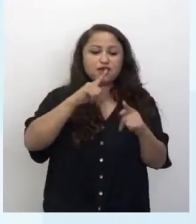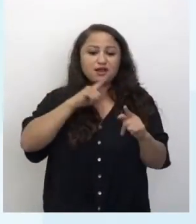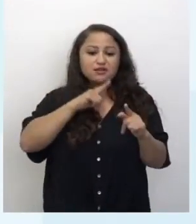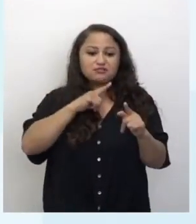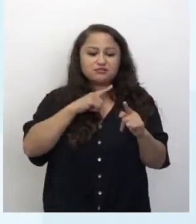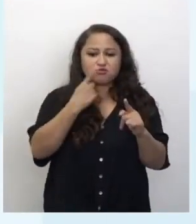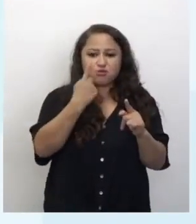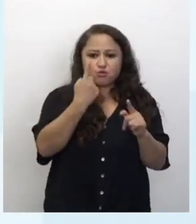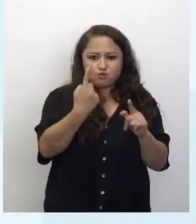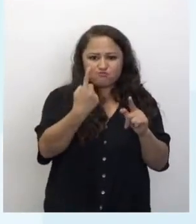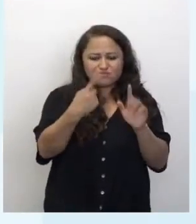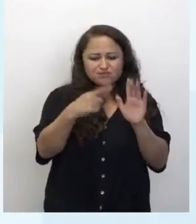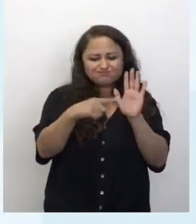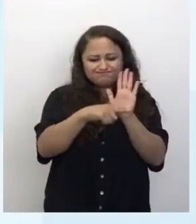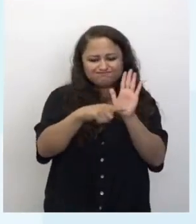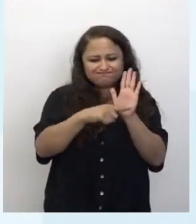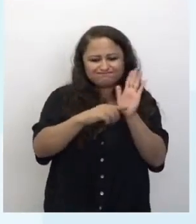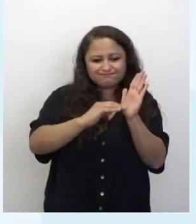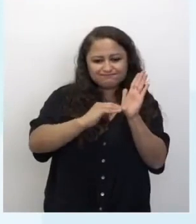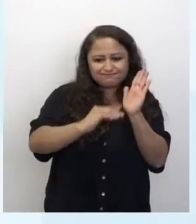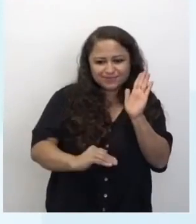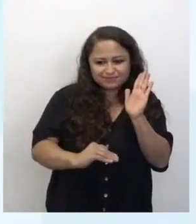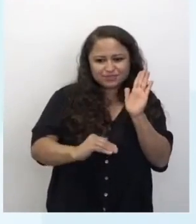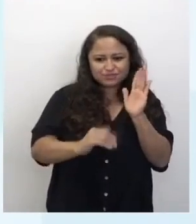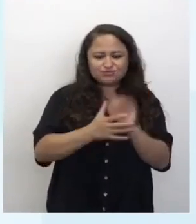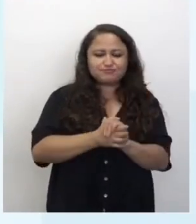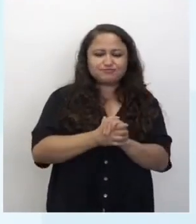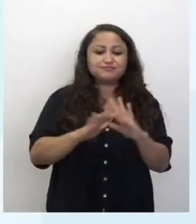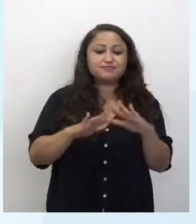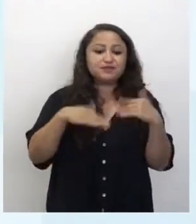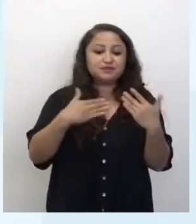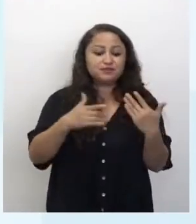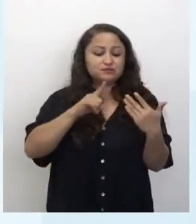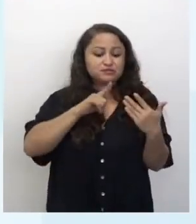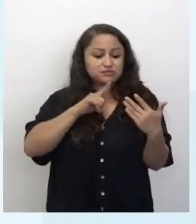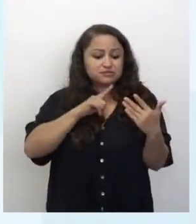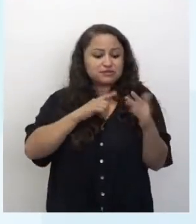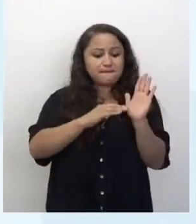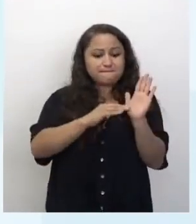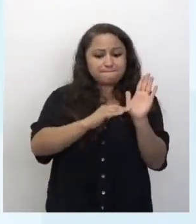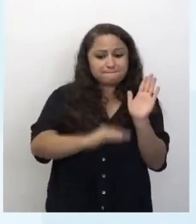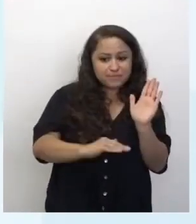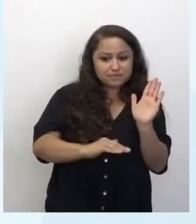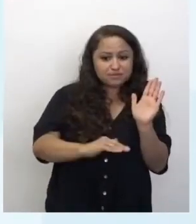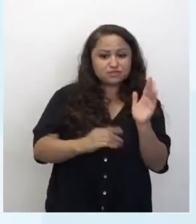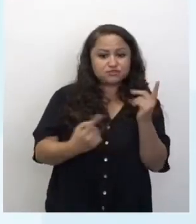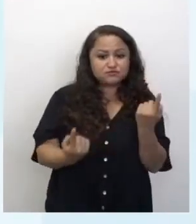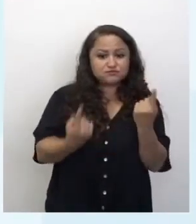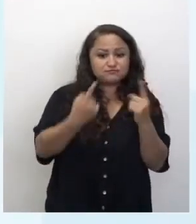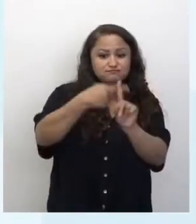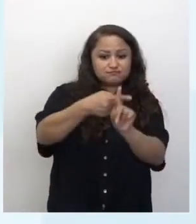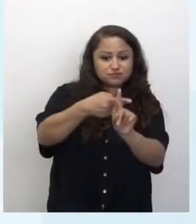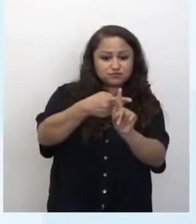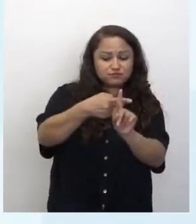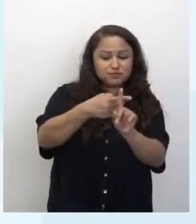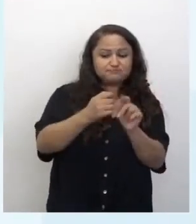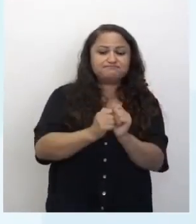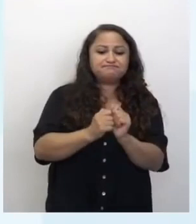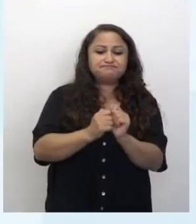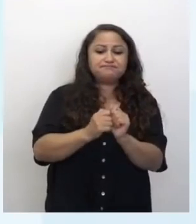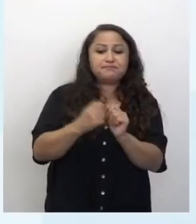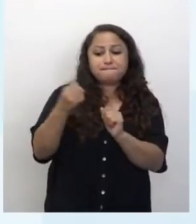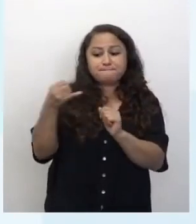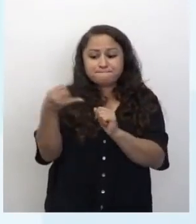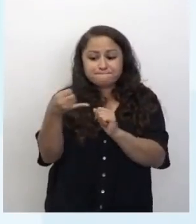uma unidade para baixo. Então, se ela vai para baixo, eu vou somar menos 1.